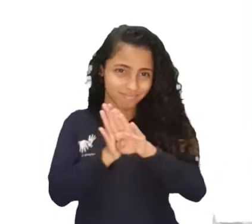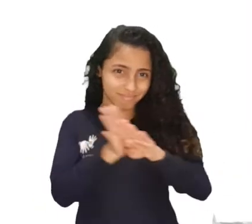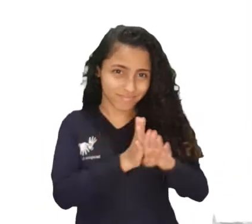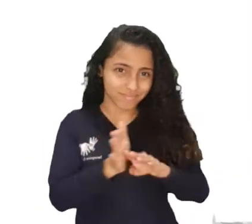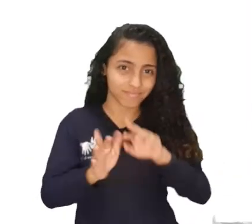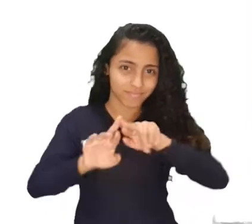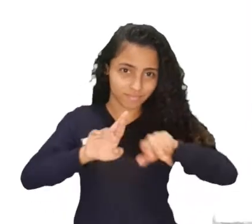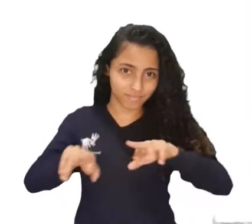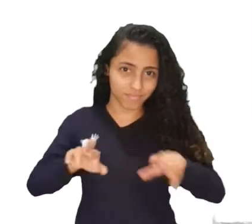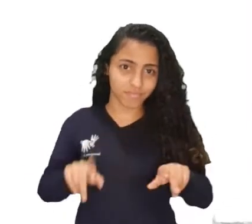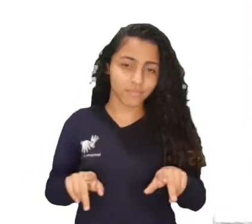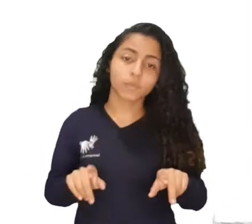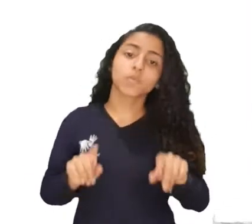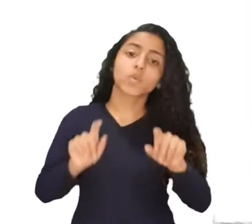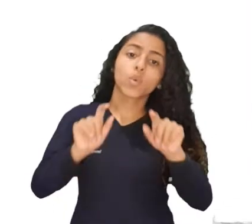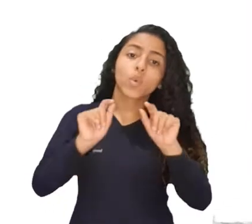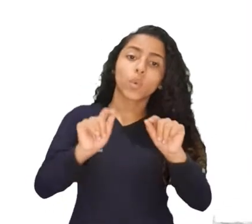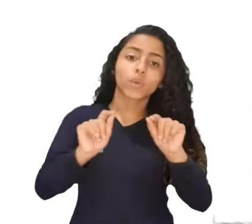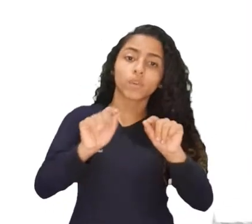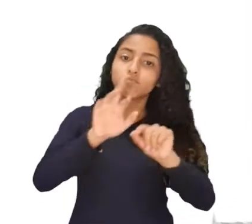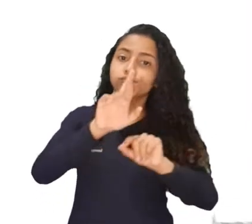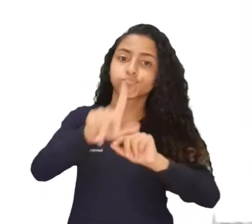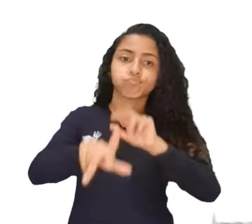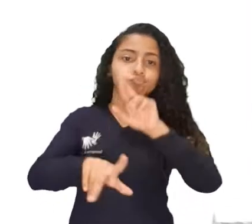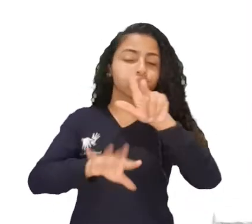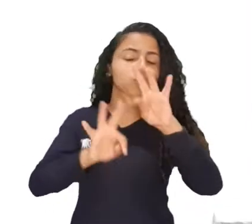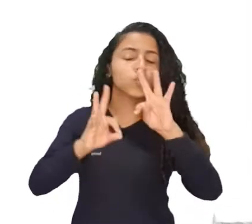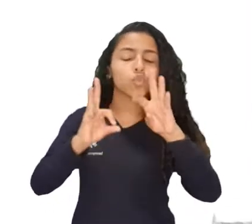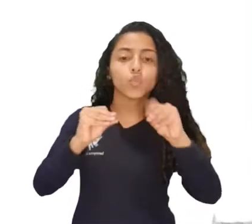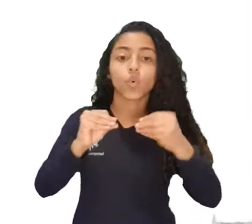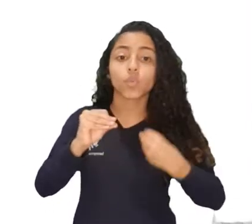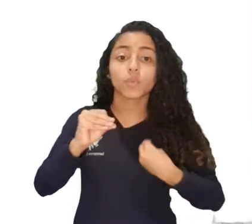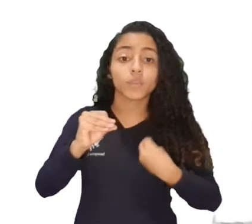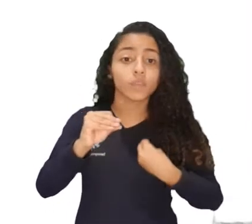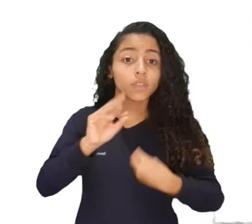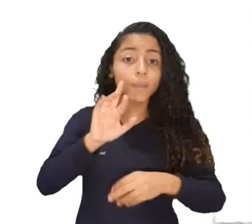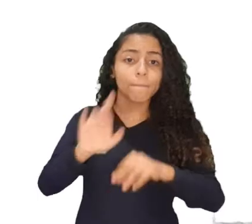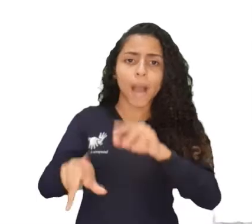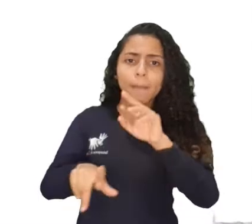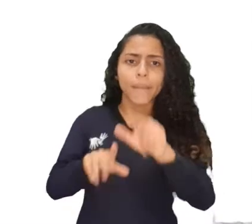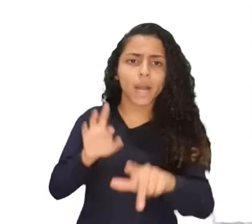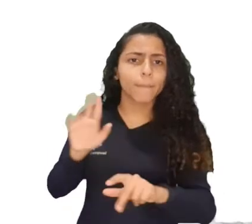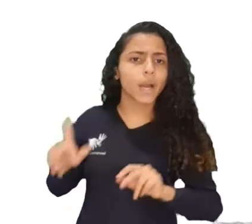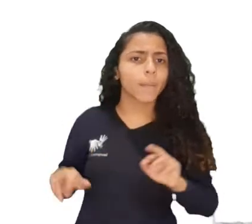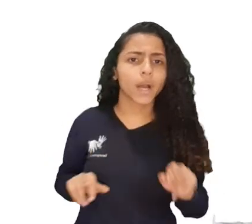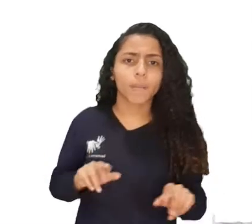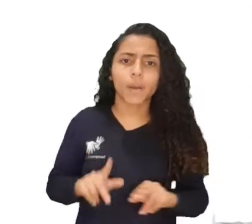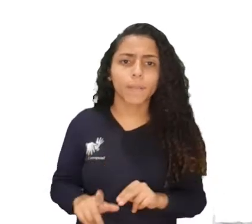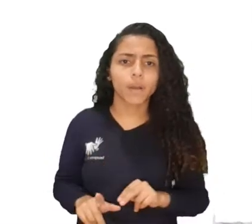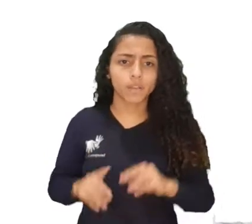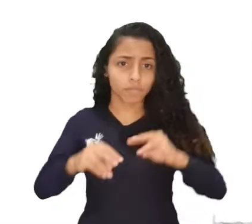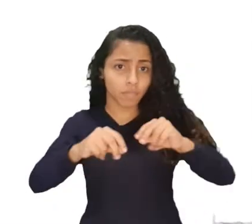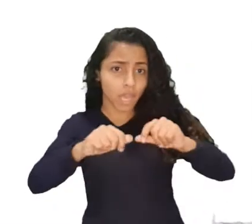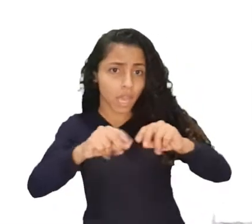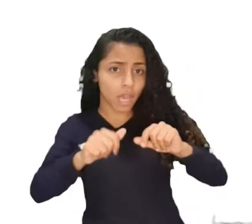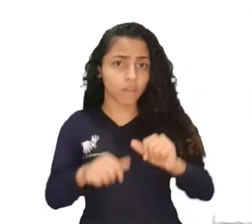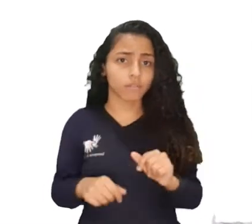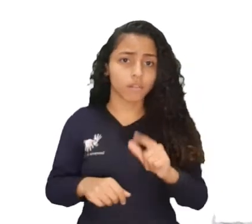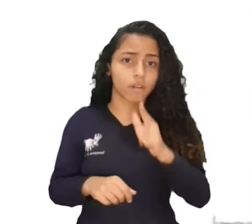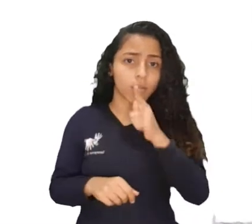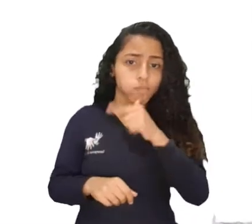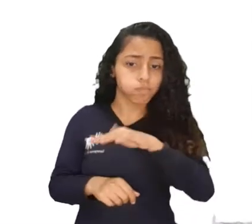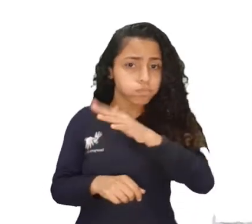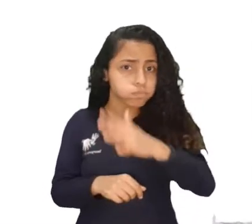constitui a variabilidade de todos os seres vivos, de todas as origens, sejam de origem terrestre, marinha, de